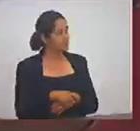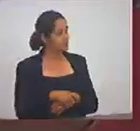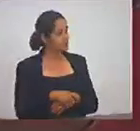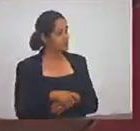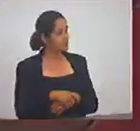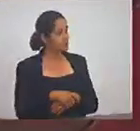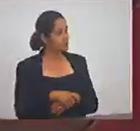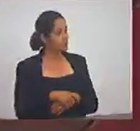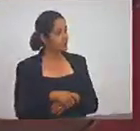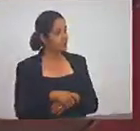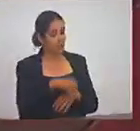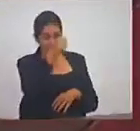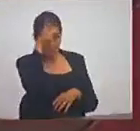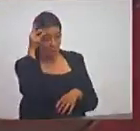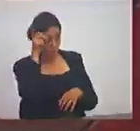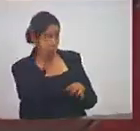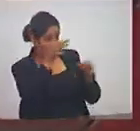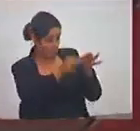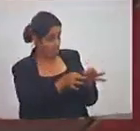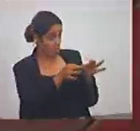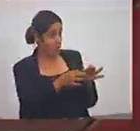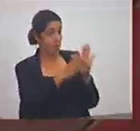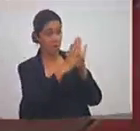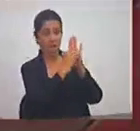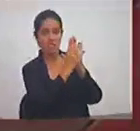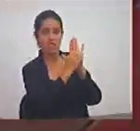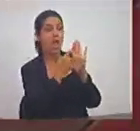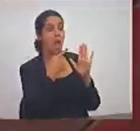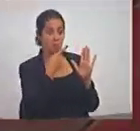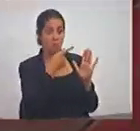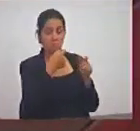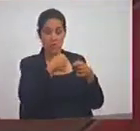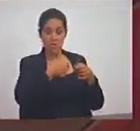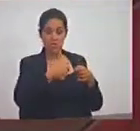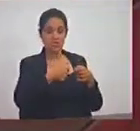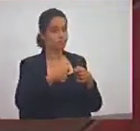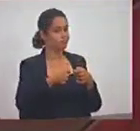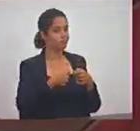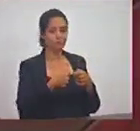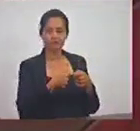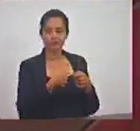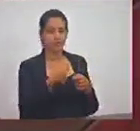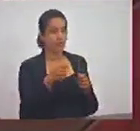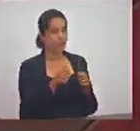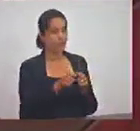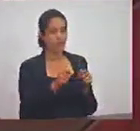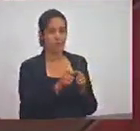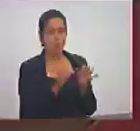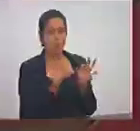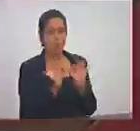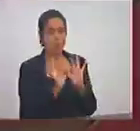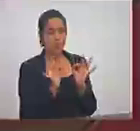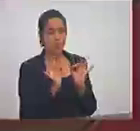trabalho. E o poder público, que deveria dar um exemplo, é conivente com essa situação. Isso é conivência do poder